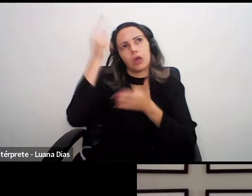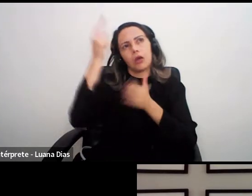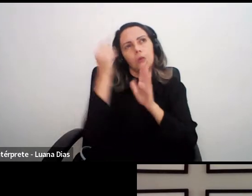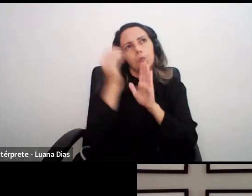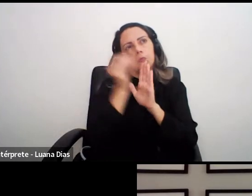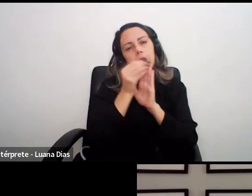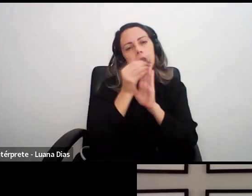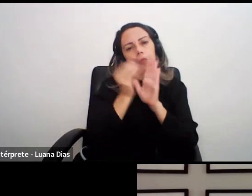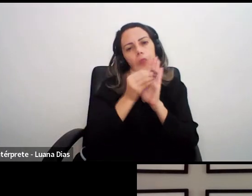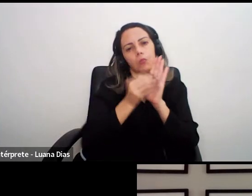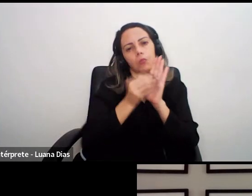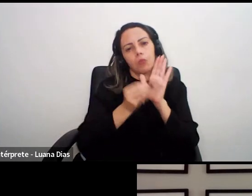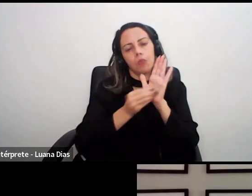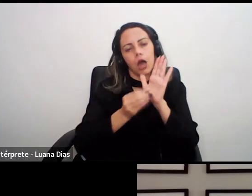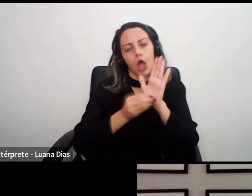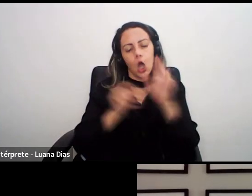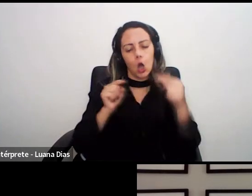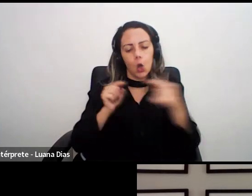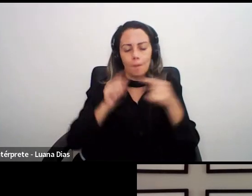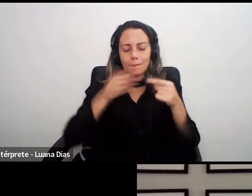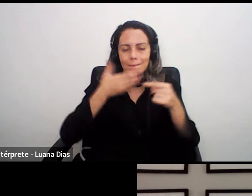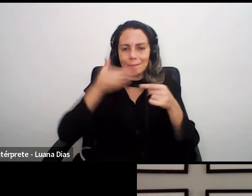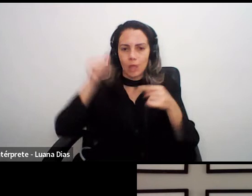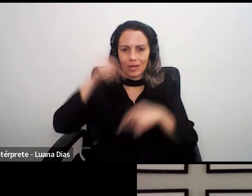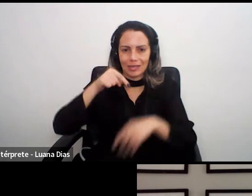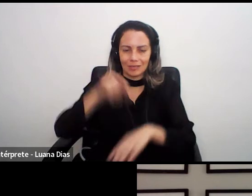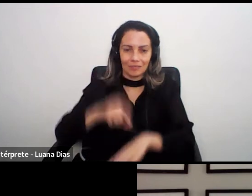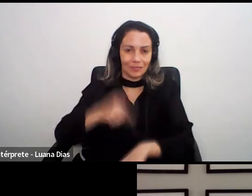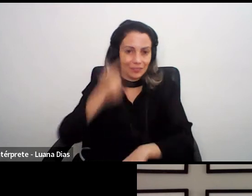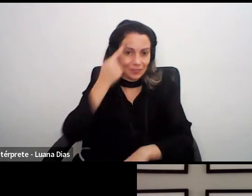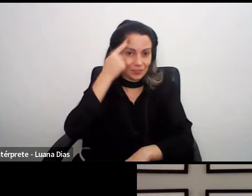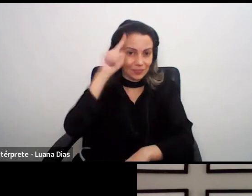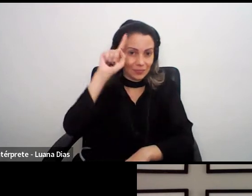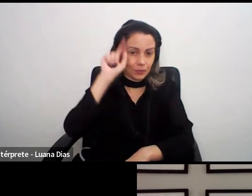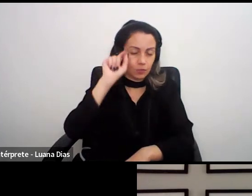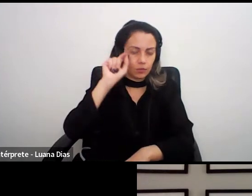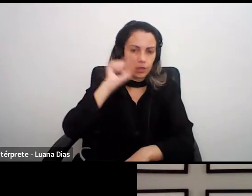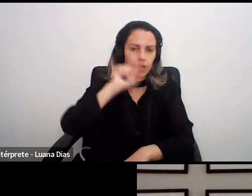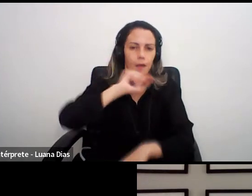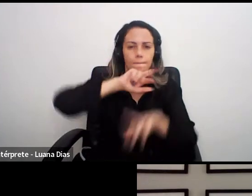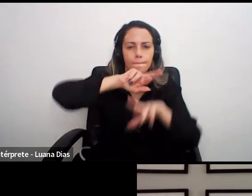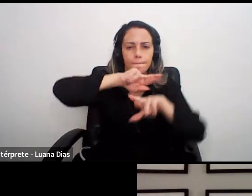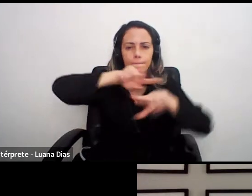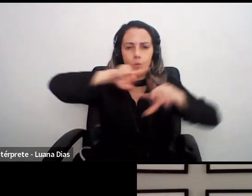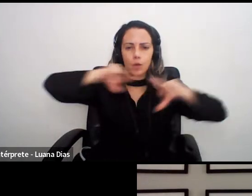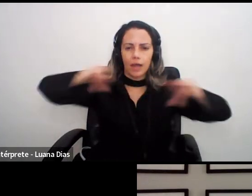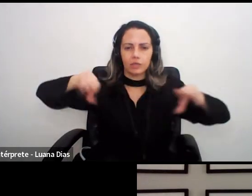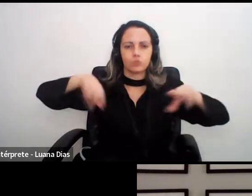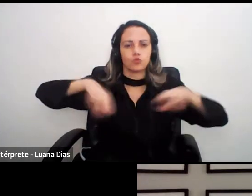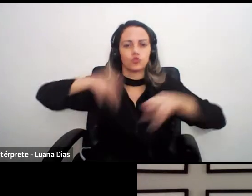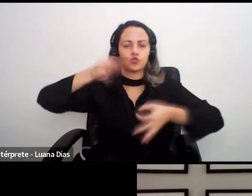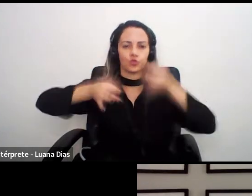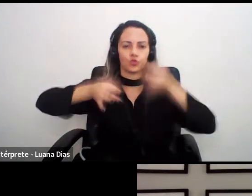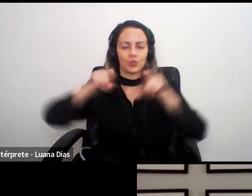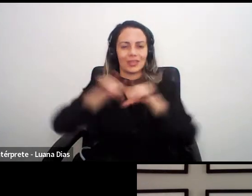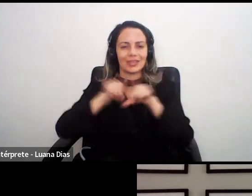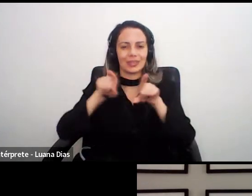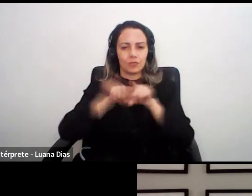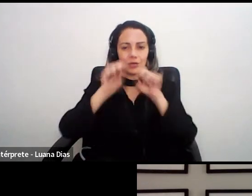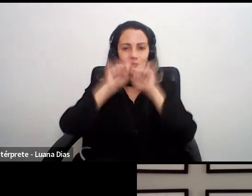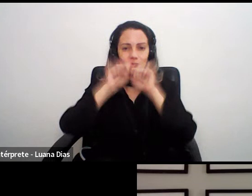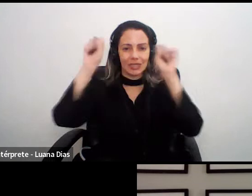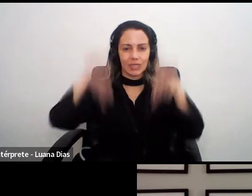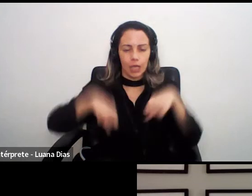mais apropriada para a gente aqui. Qual é a ideia, então? A ideia do pluralismo jurídico. E a ideia do sistema